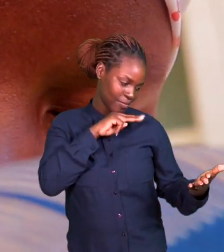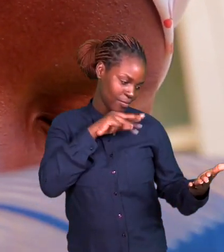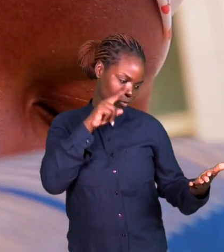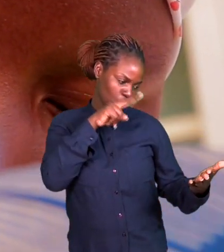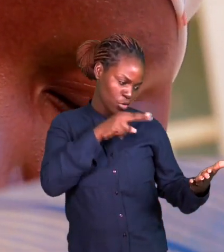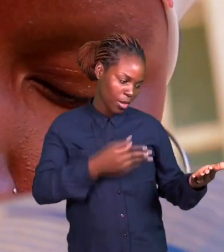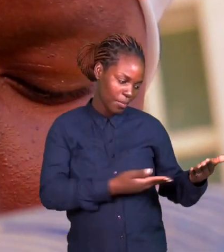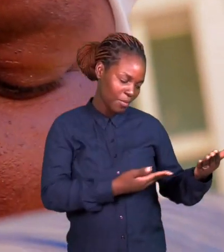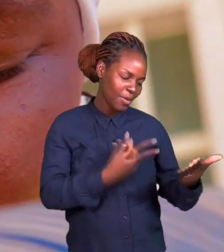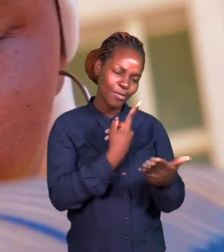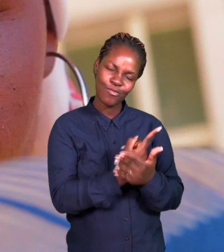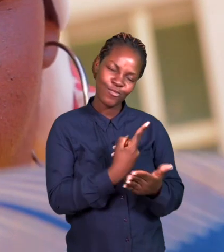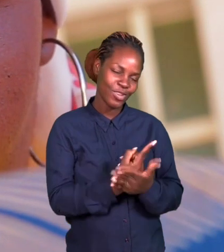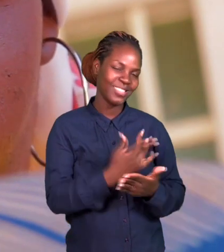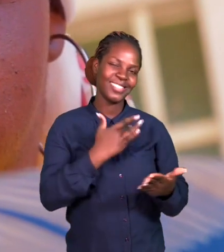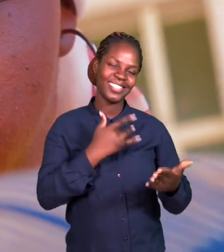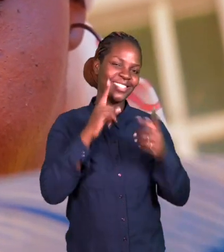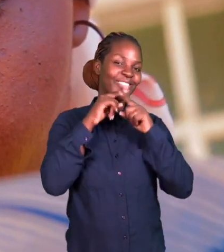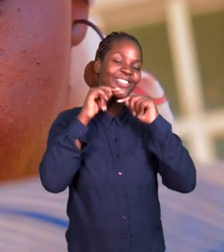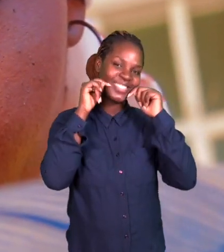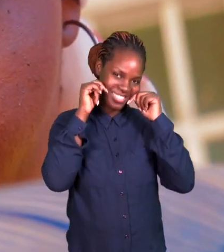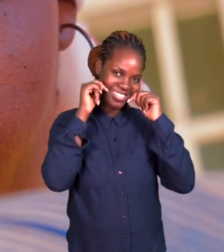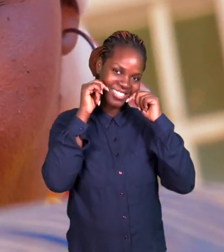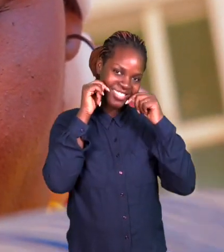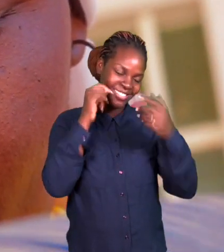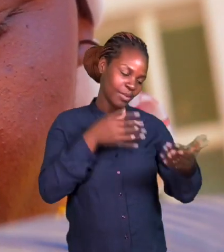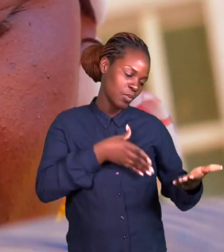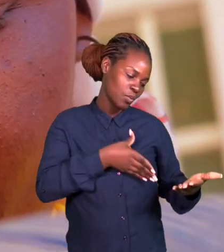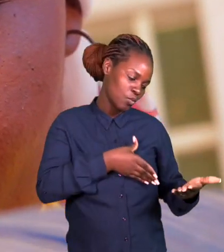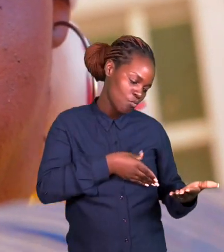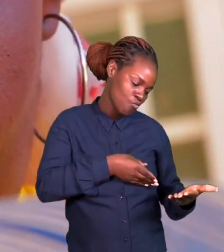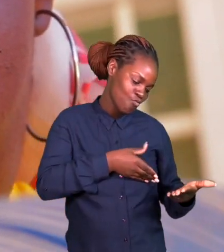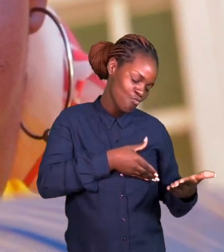É bonito sentir essa sensação como uma mãe. Então,